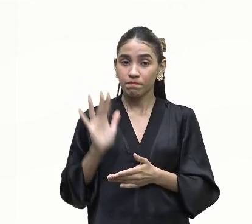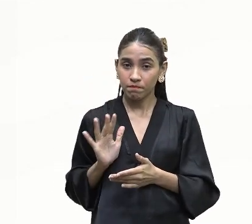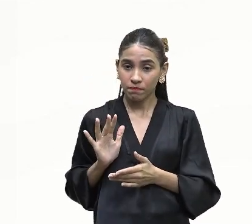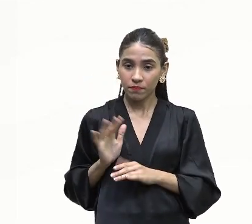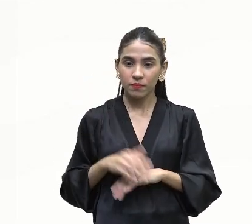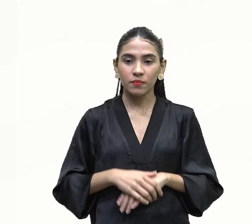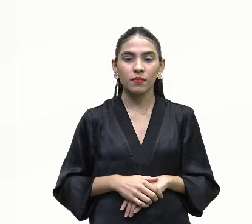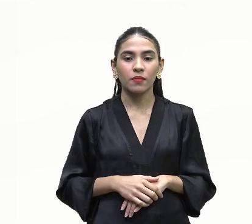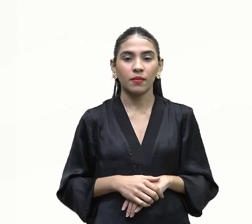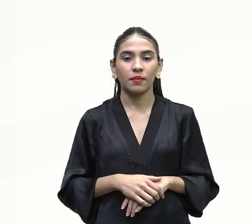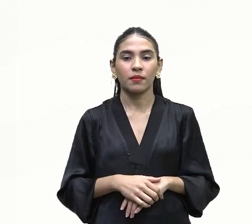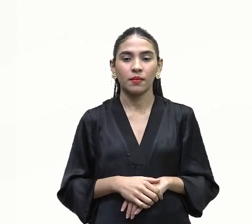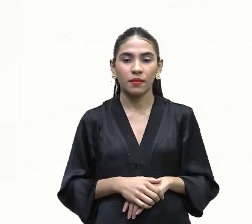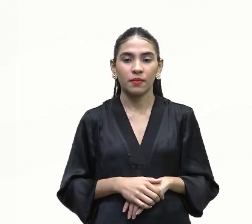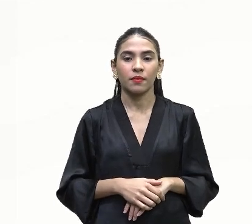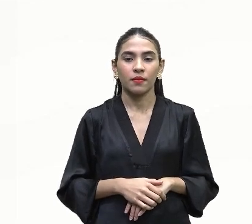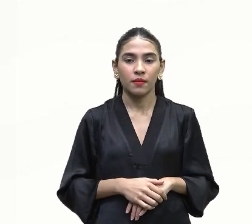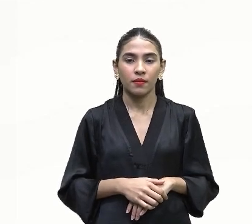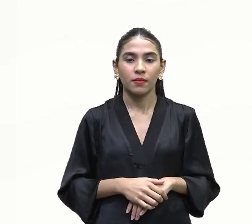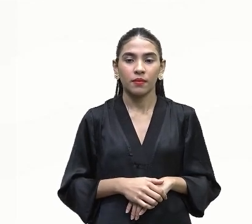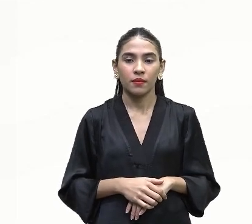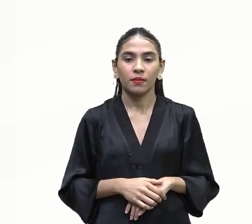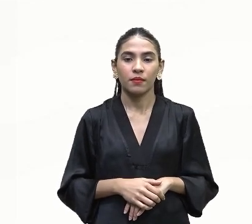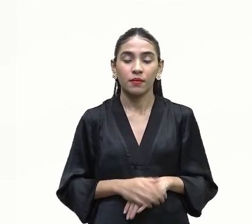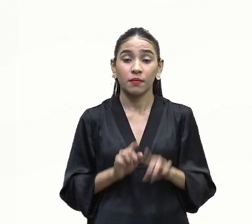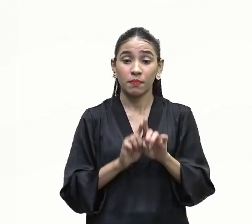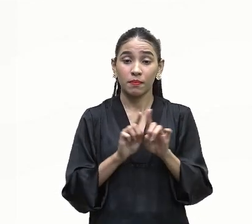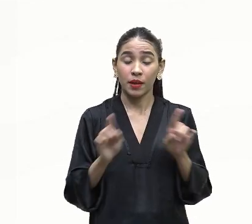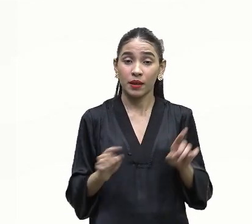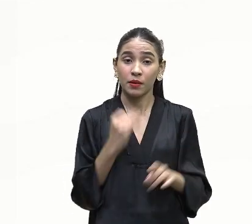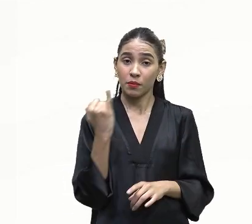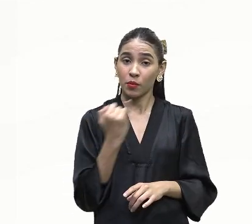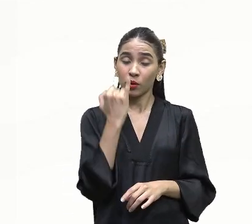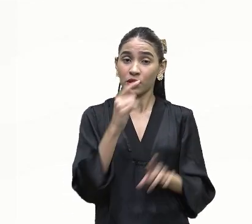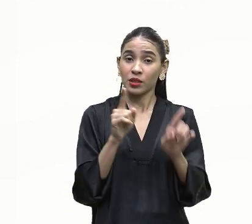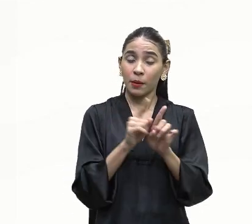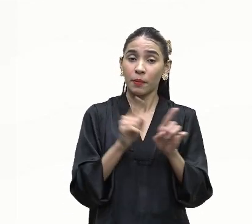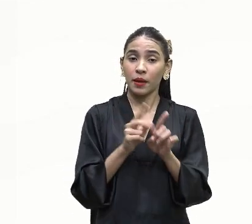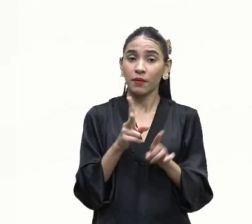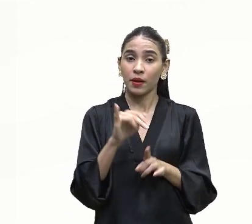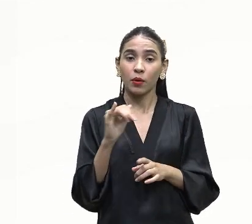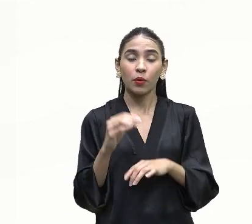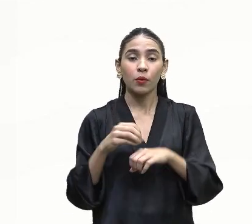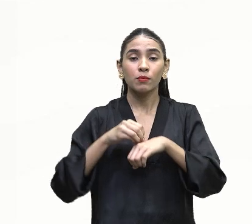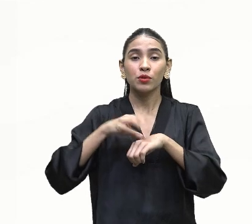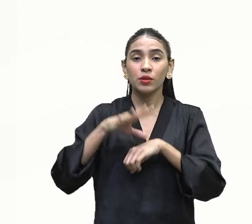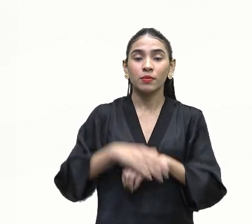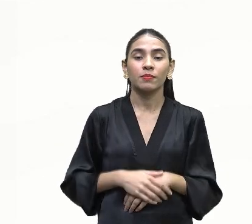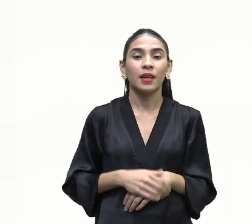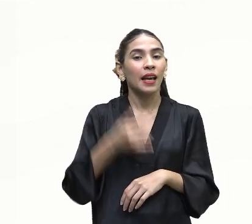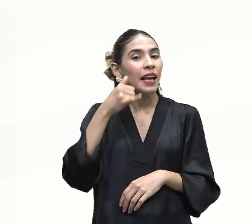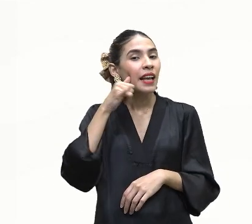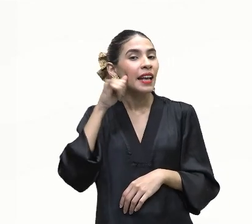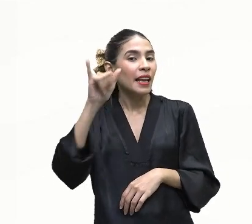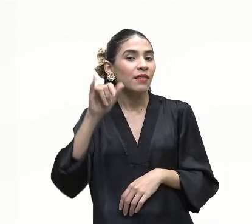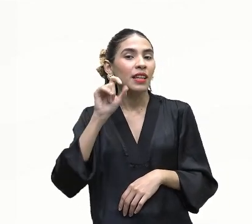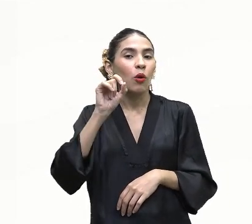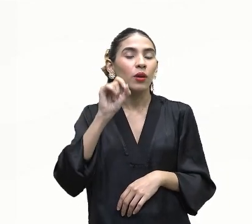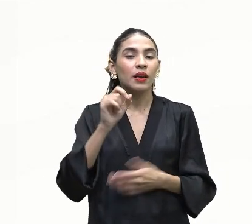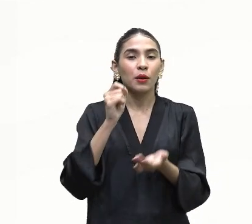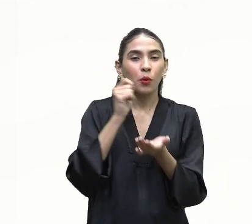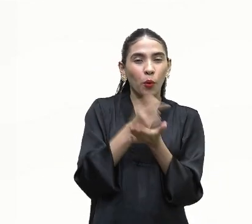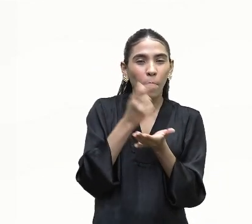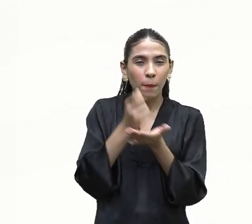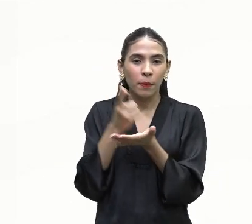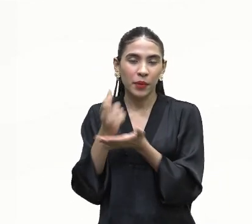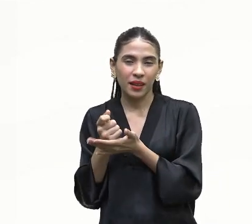só que legal, mas foi uma menor porcentagem, mas o importante é que está acontecendo. Não fazer dívidas. Eu sei que é muito